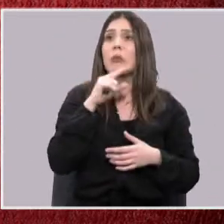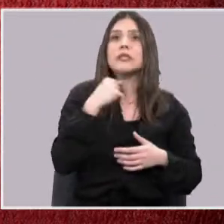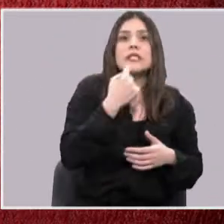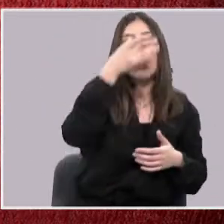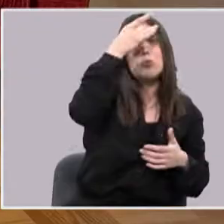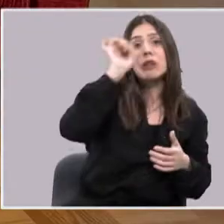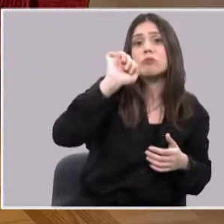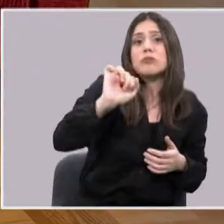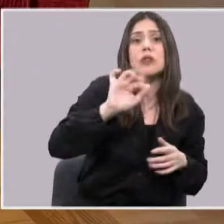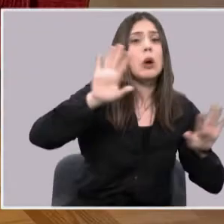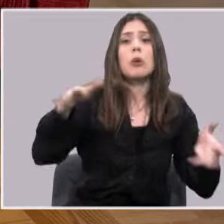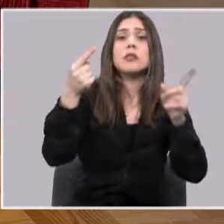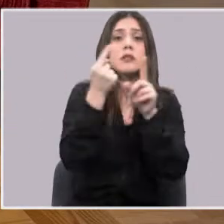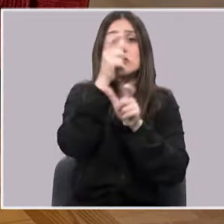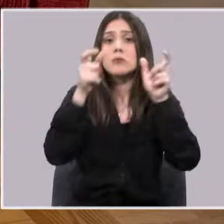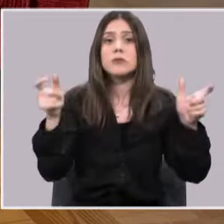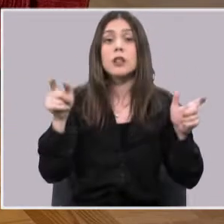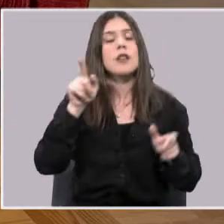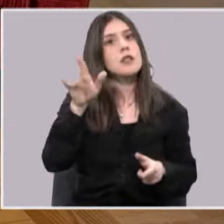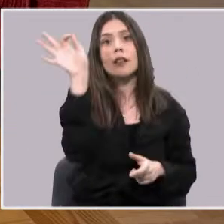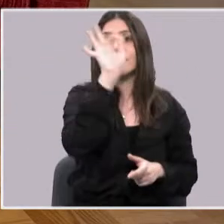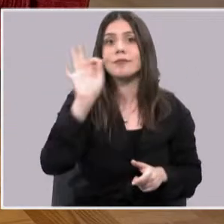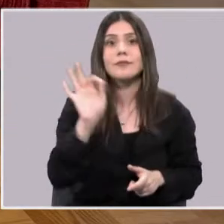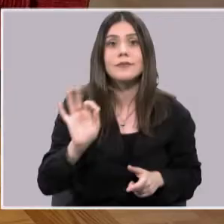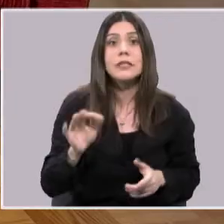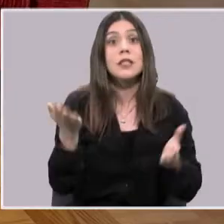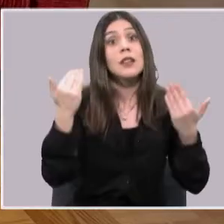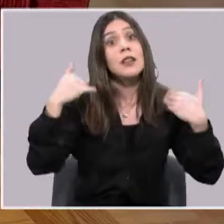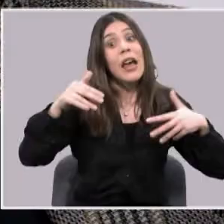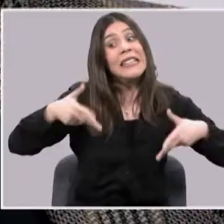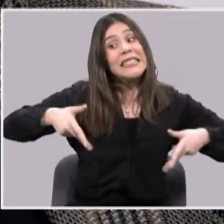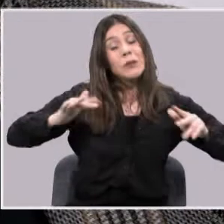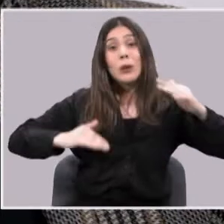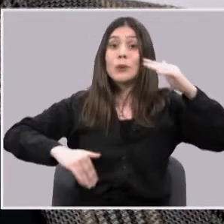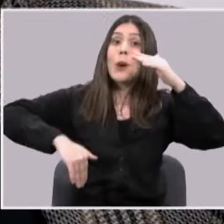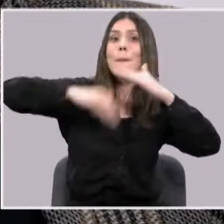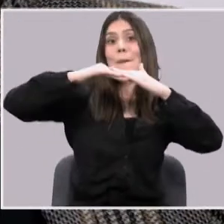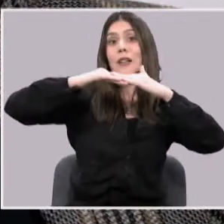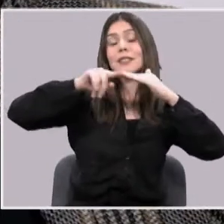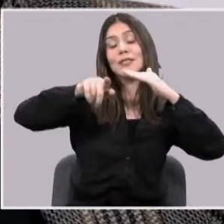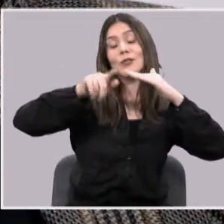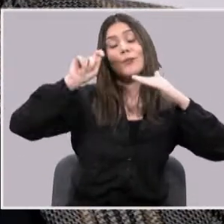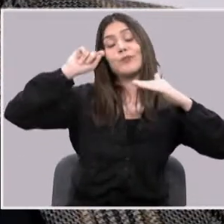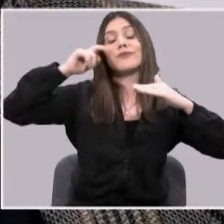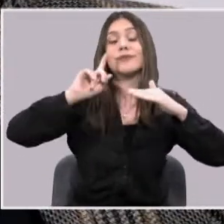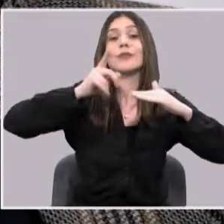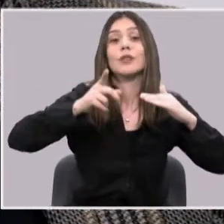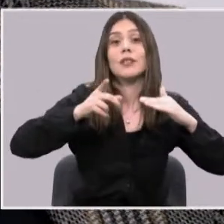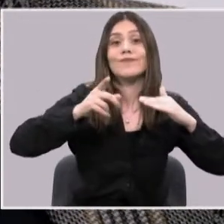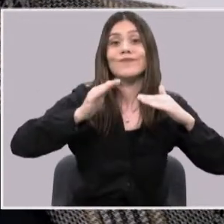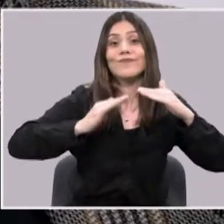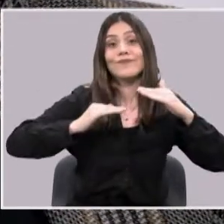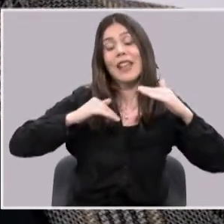dar a sua opinião publicamente. Isso é fantástico, mas a máxima liberdade que isso